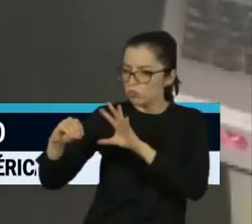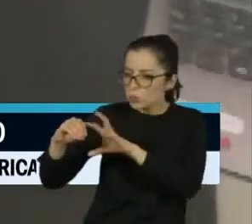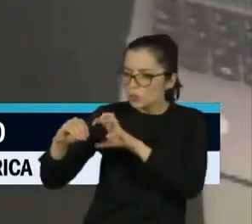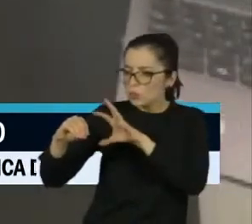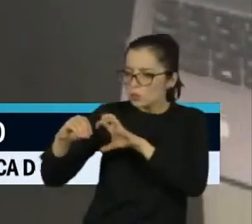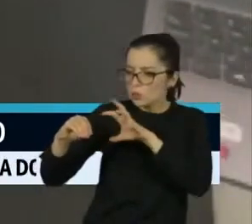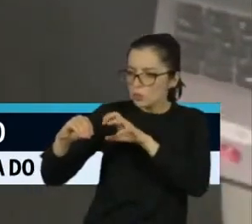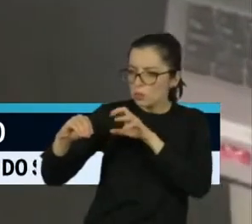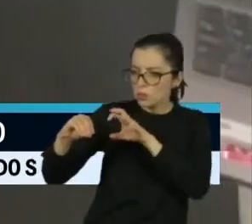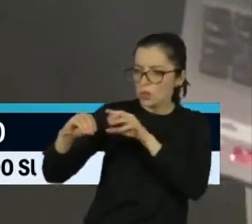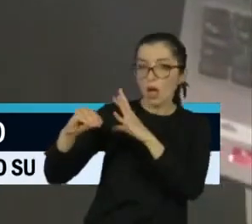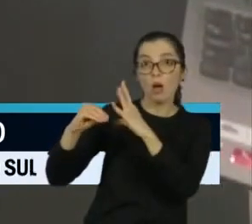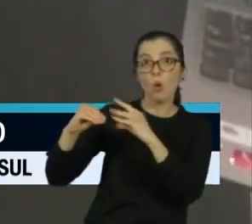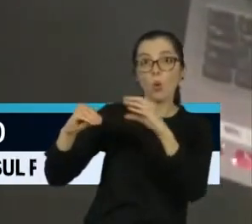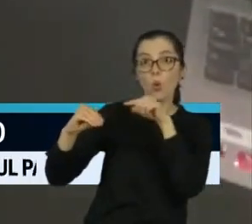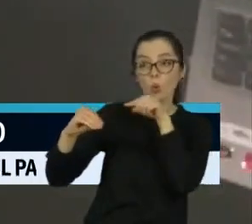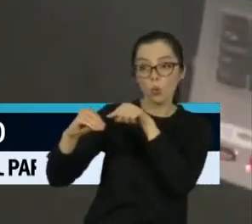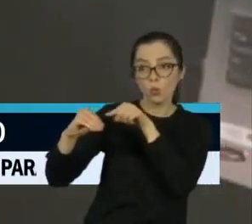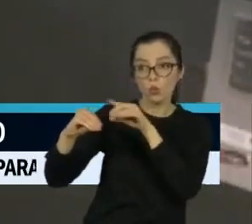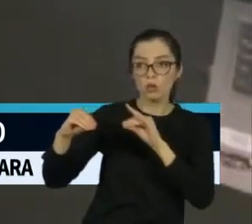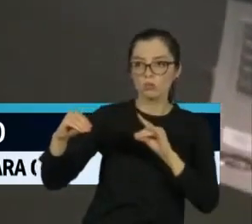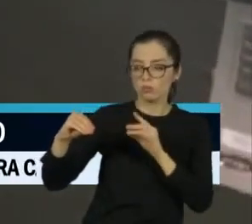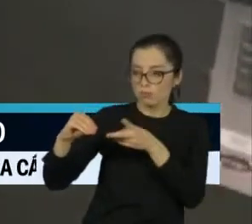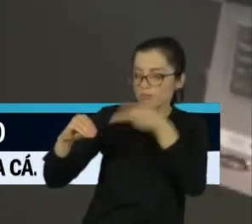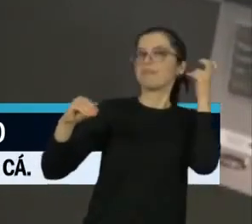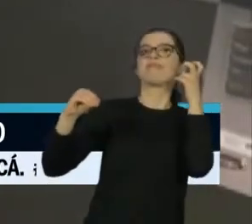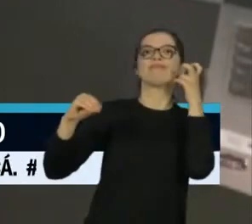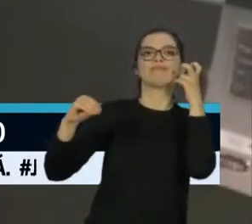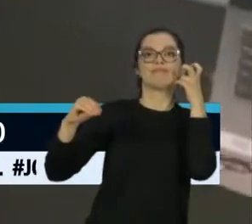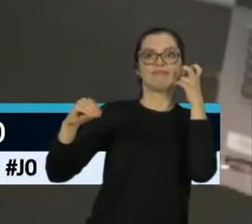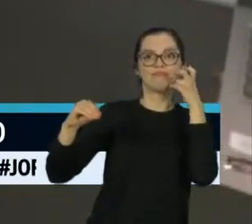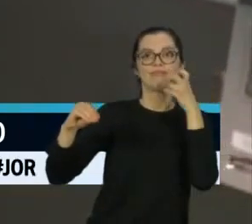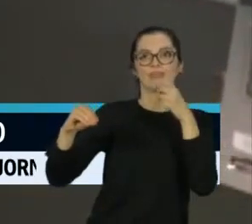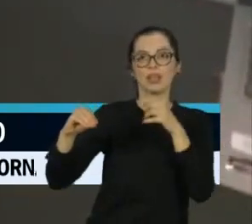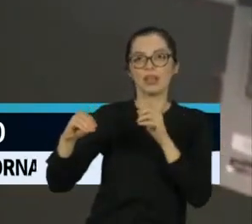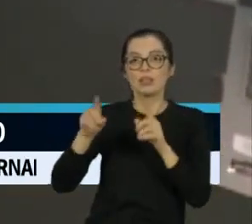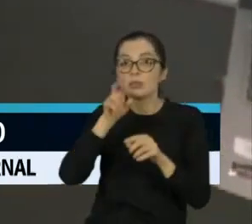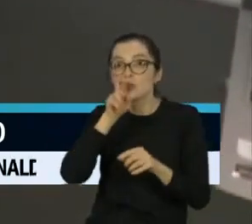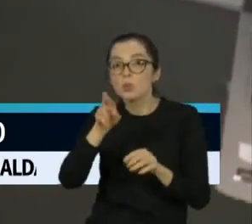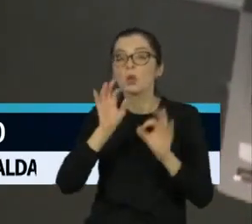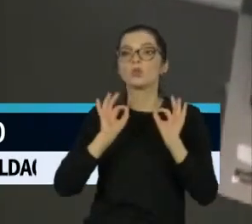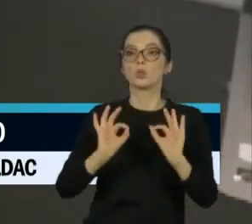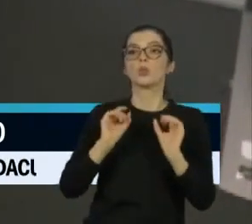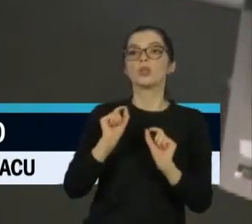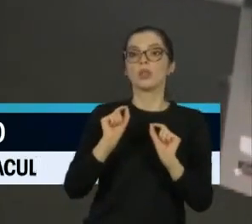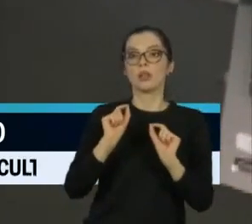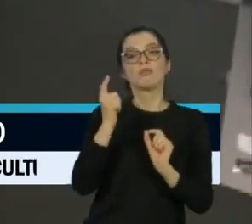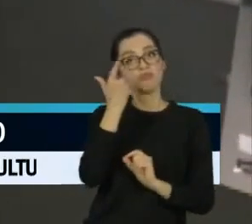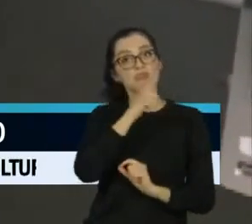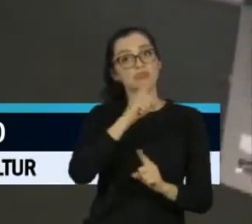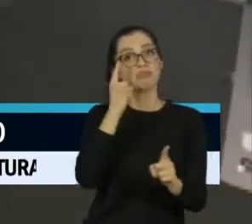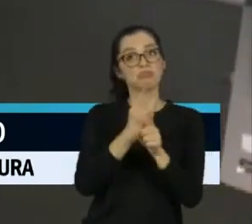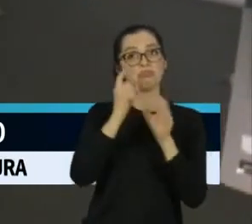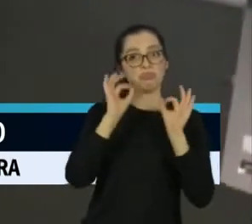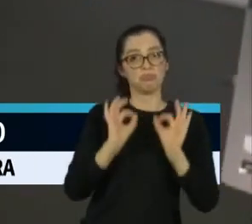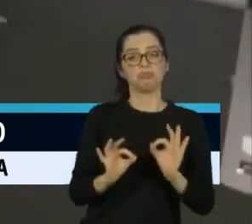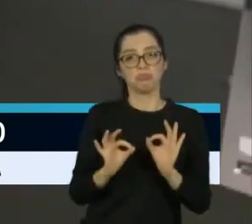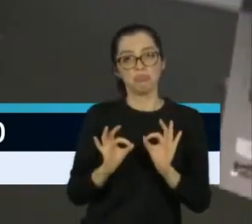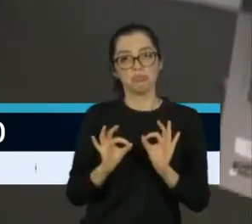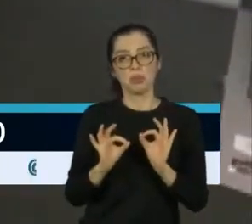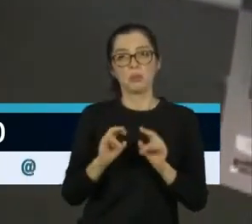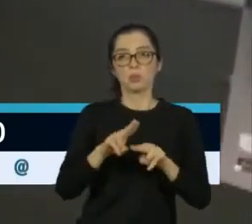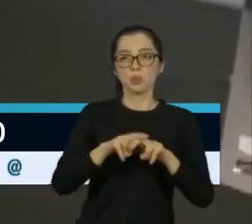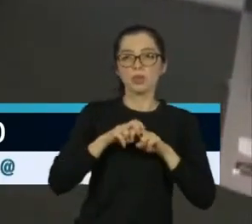identificar o de um paciente com a Covid-19. Os resultados, até agora, mostraram que o Sinatra, o